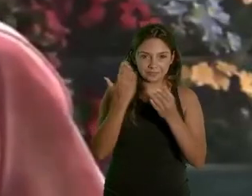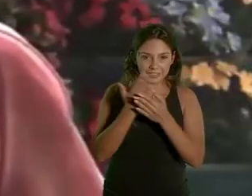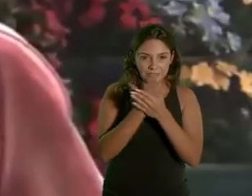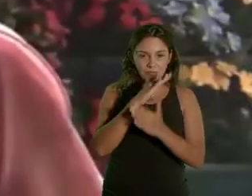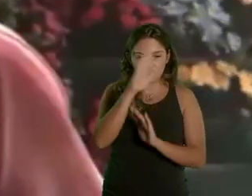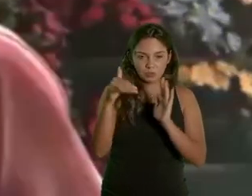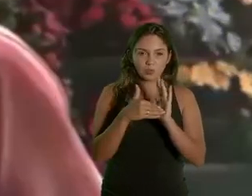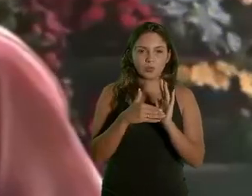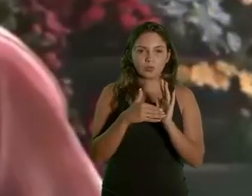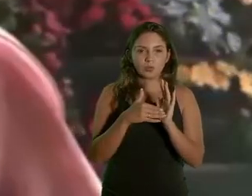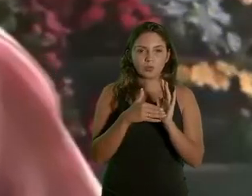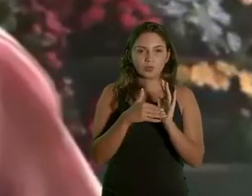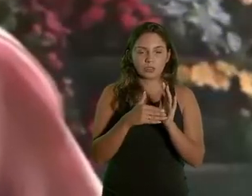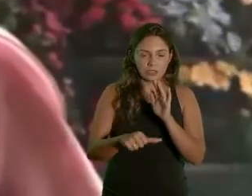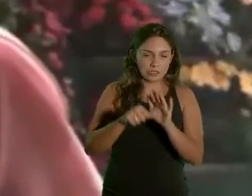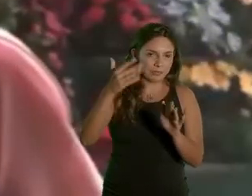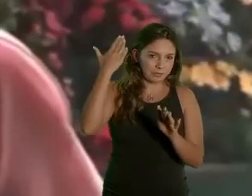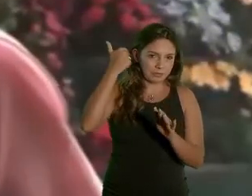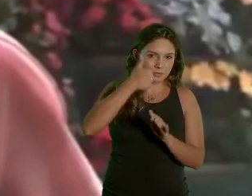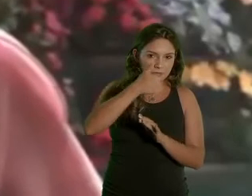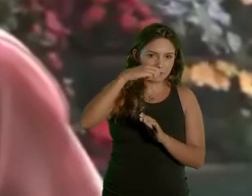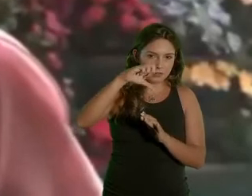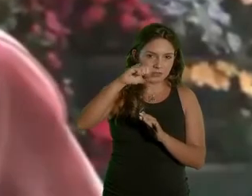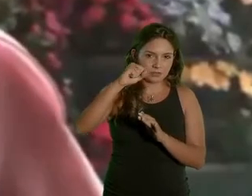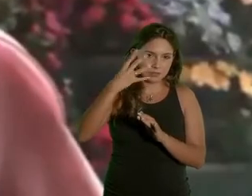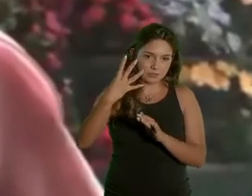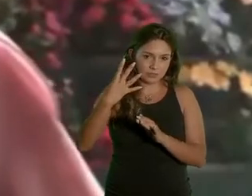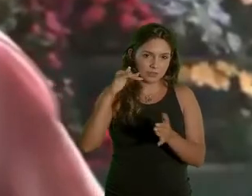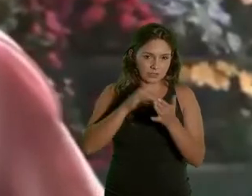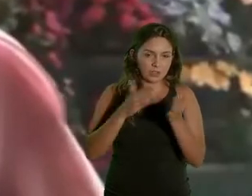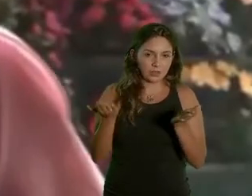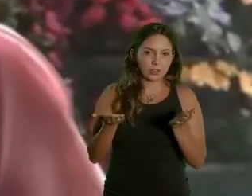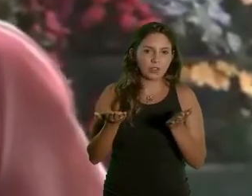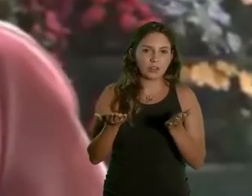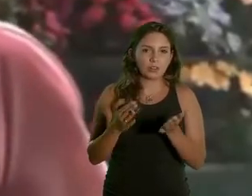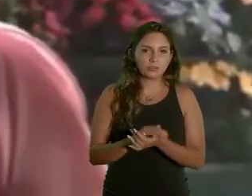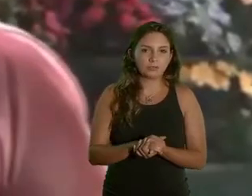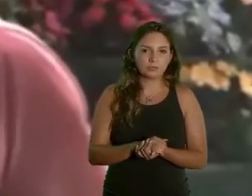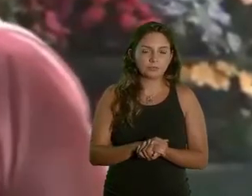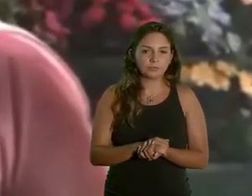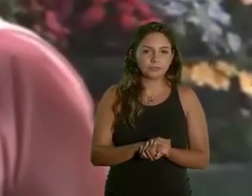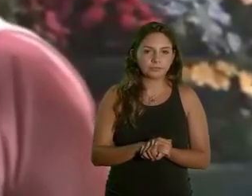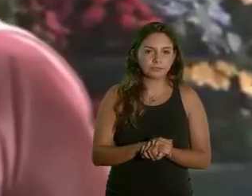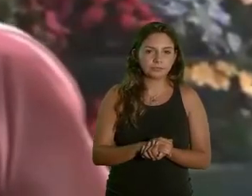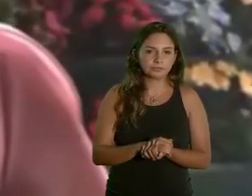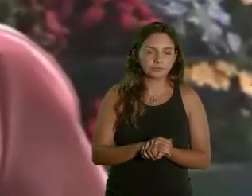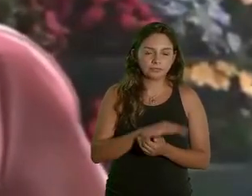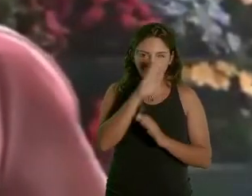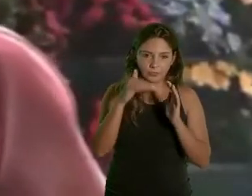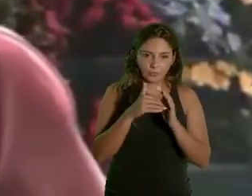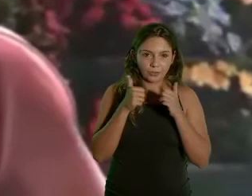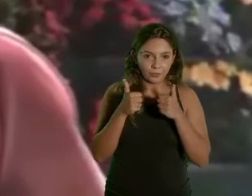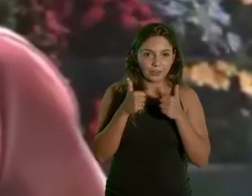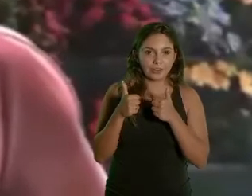tudo isso desde a primeira, de 1984, até agora. Que, se Deus quiser, se tudo der